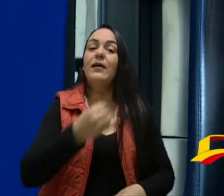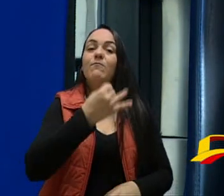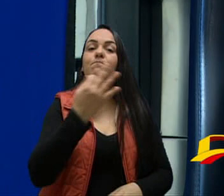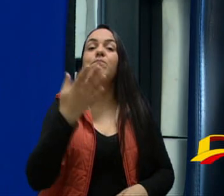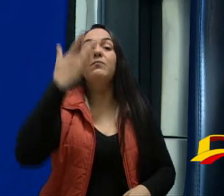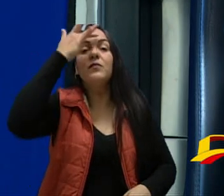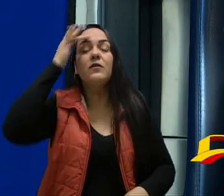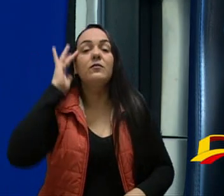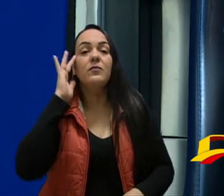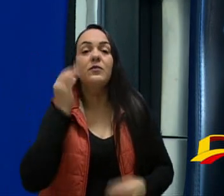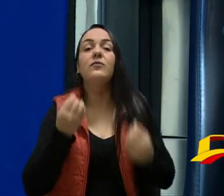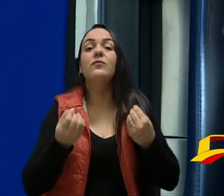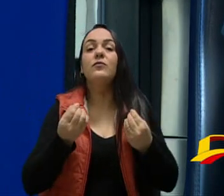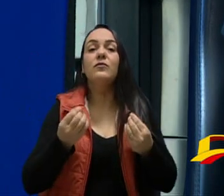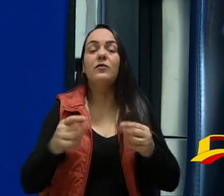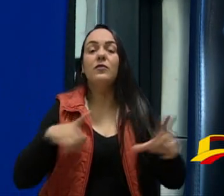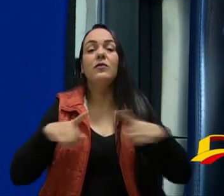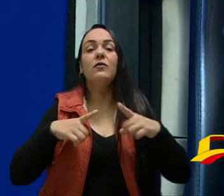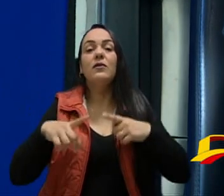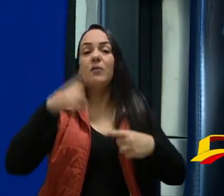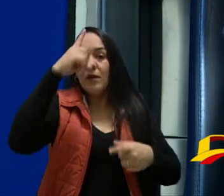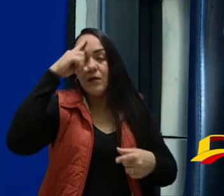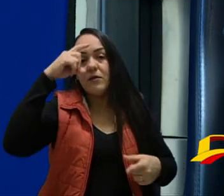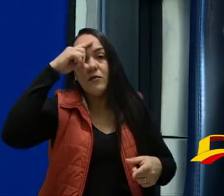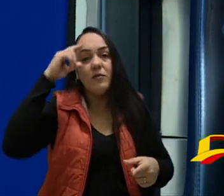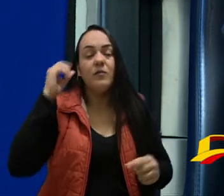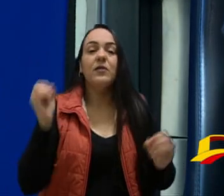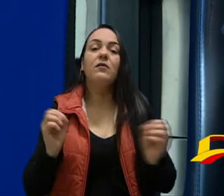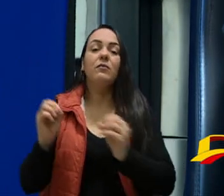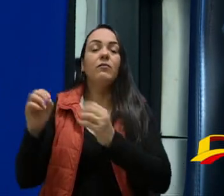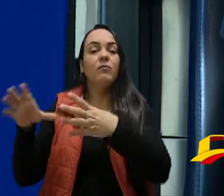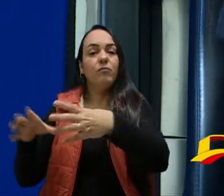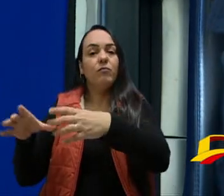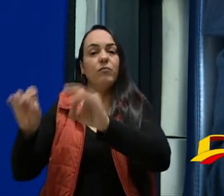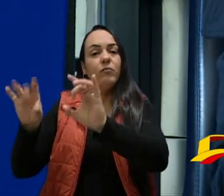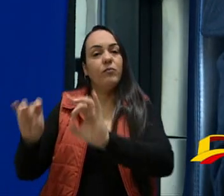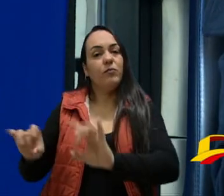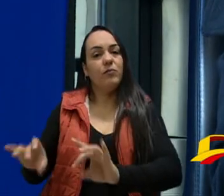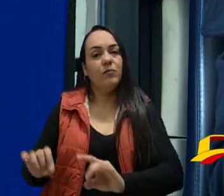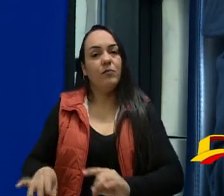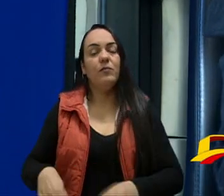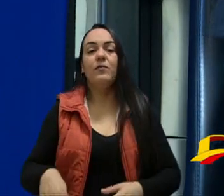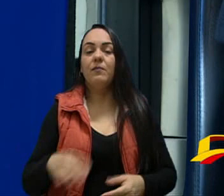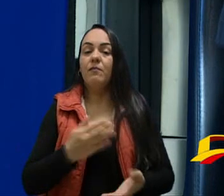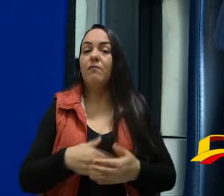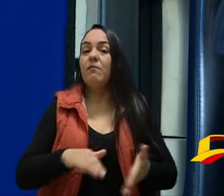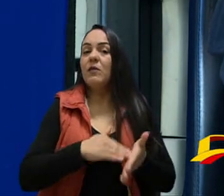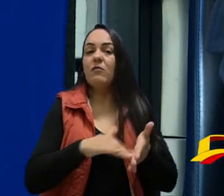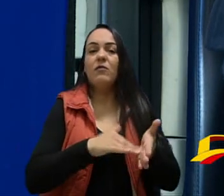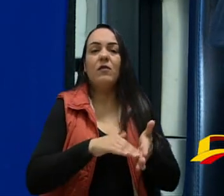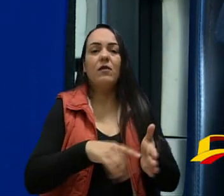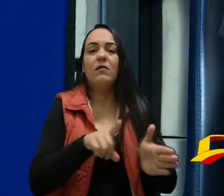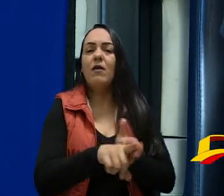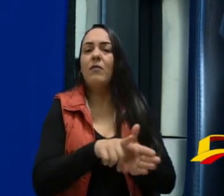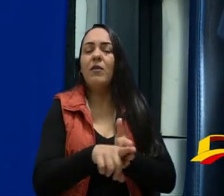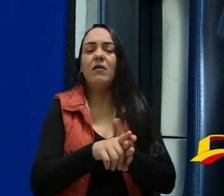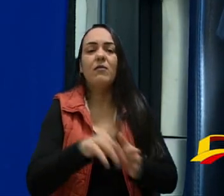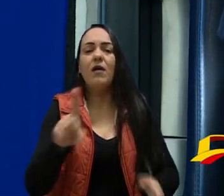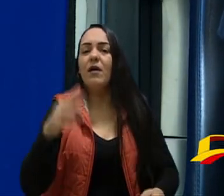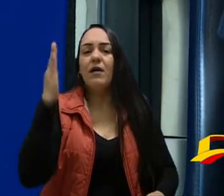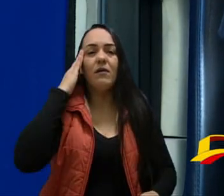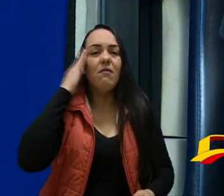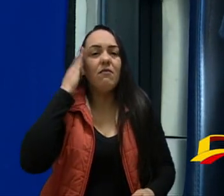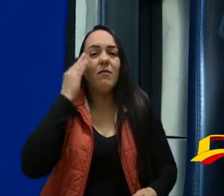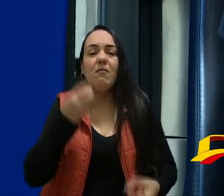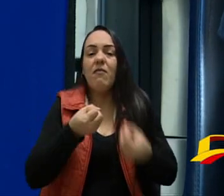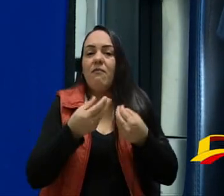estão trabalhando hospital de campanha ou secretário da última noite no questionamento que eu fiz ah ele não soube especificar o número